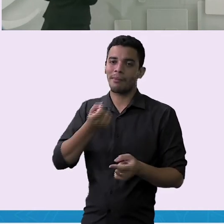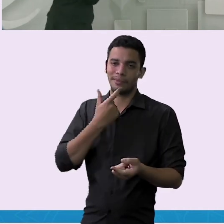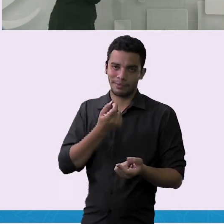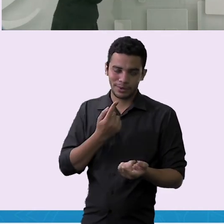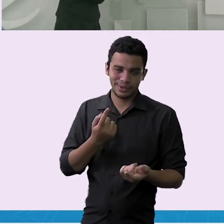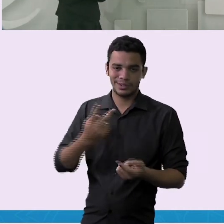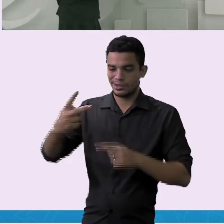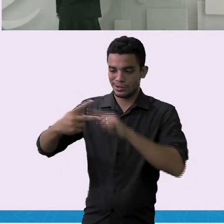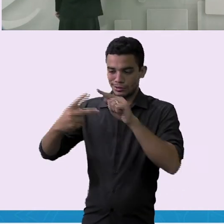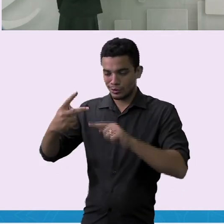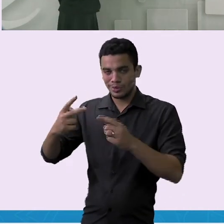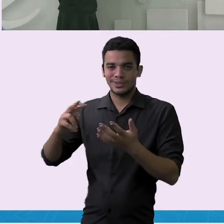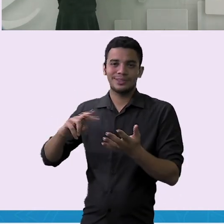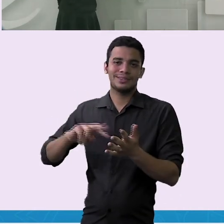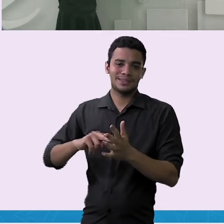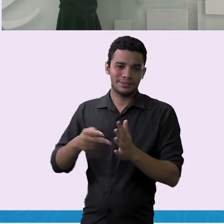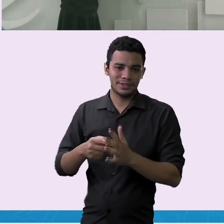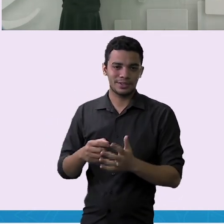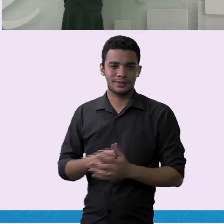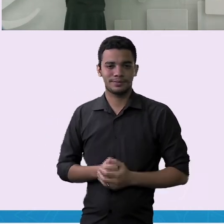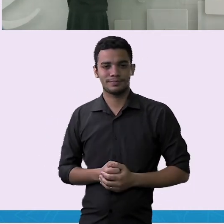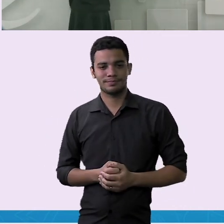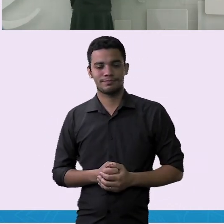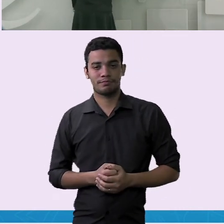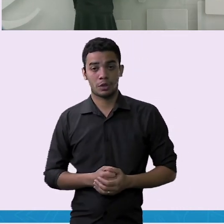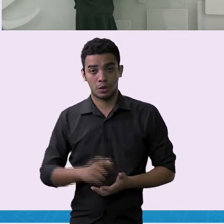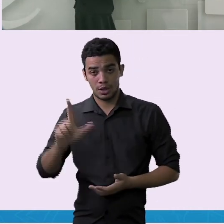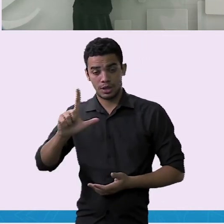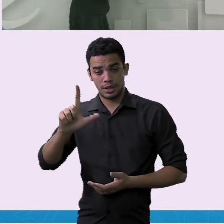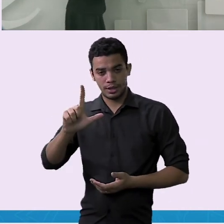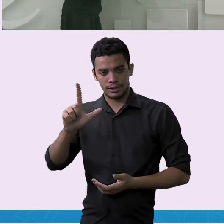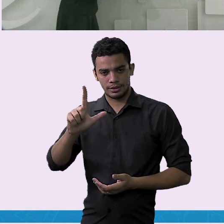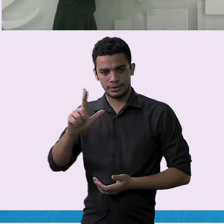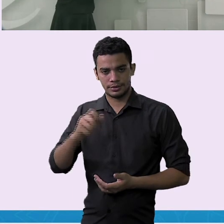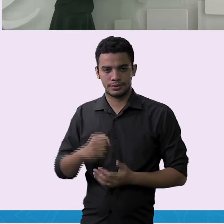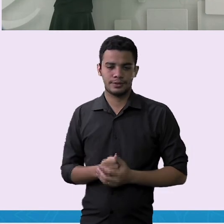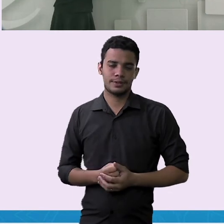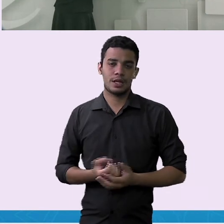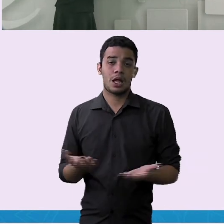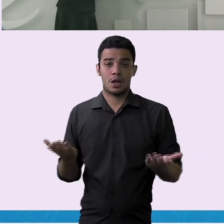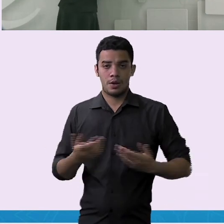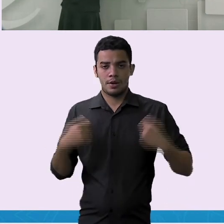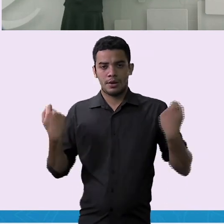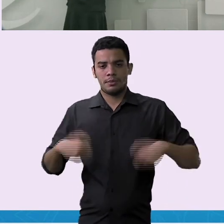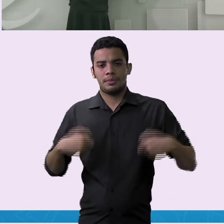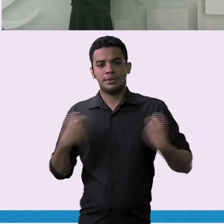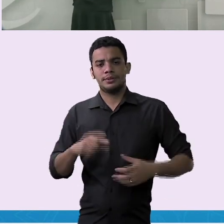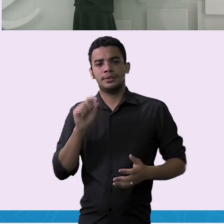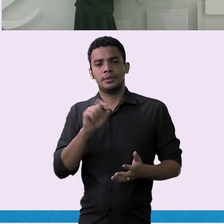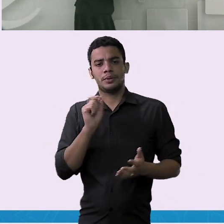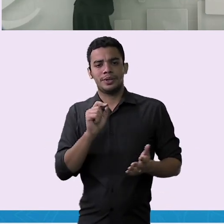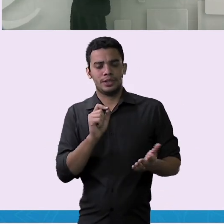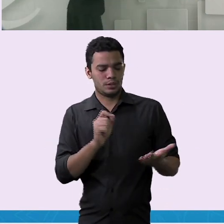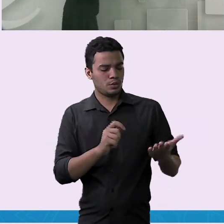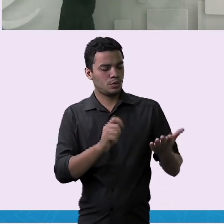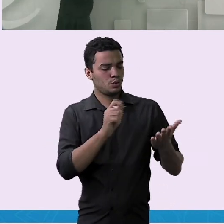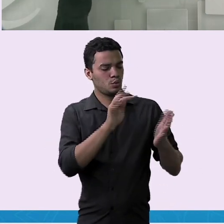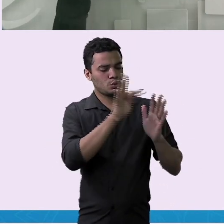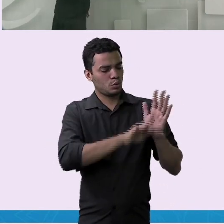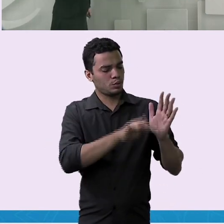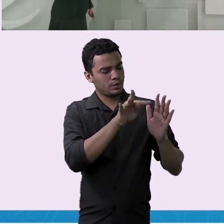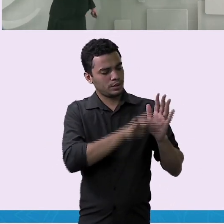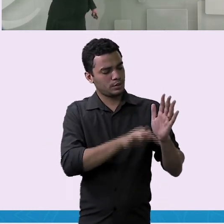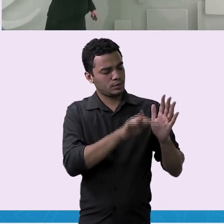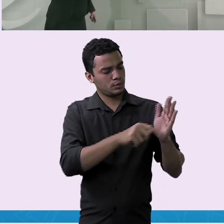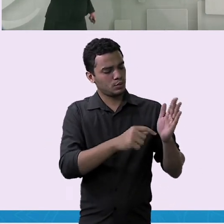L. Nós vamos retirar do anúncio que nós lemos um substantivo próprio. Nome de